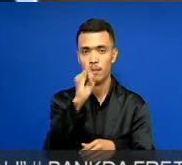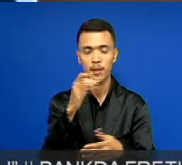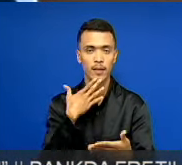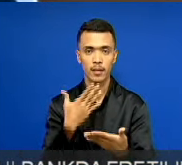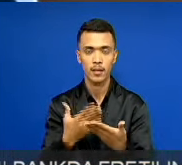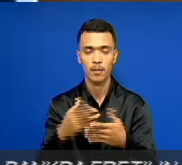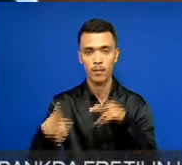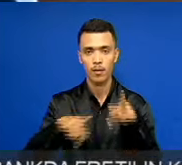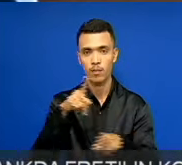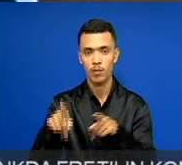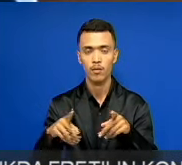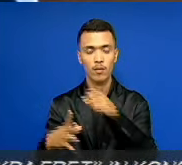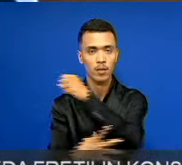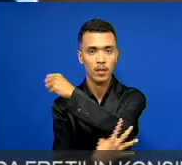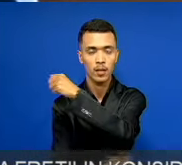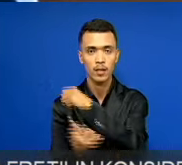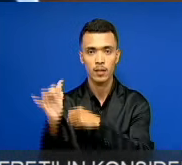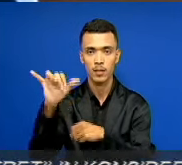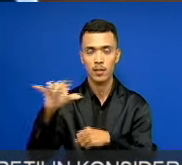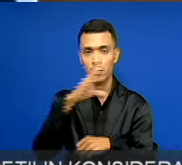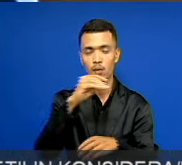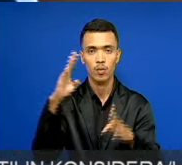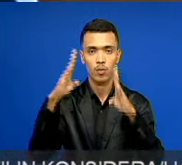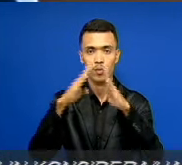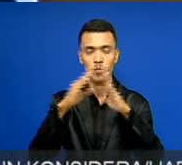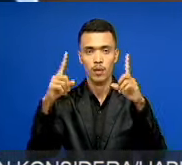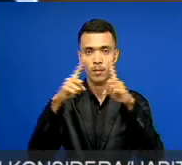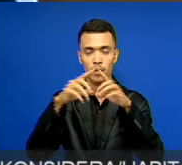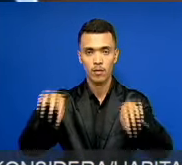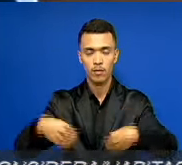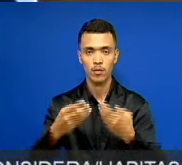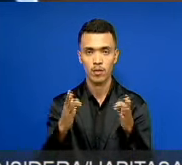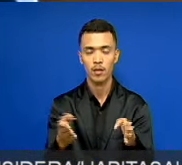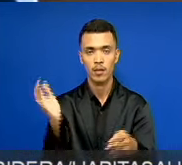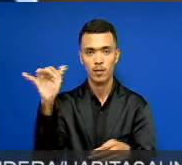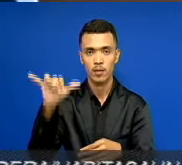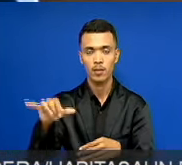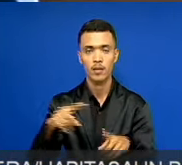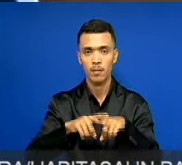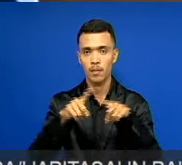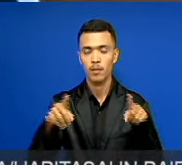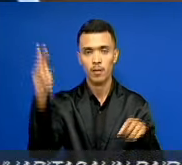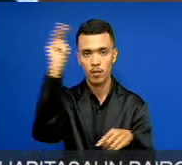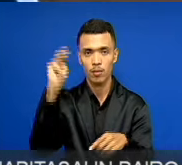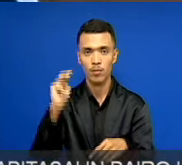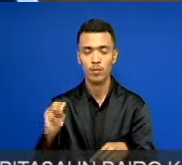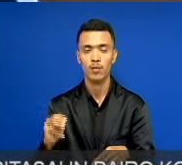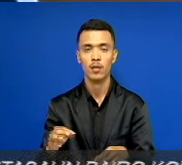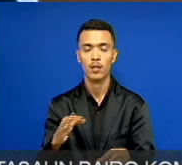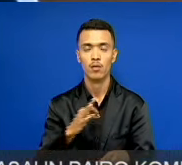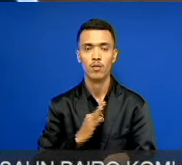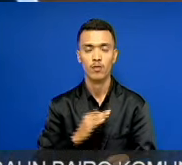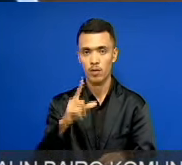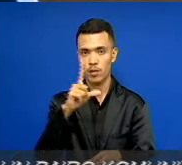kwit like sira o habitasan ba funcionari sira uma ba funcionari sira ba cargo politik sira garik mas modelo ida be fulolo ne kal modelo dia kida be